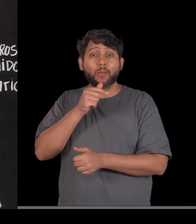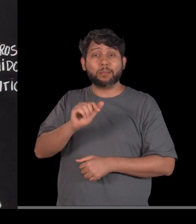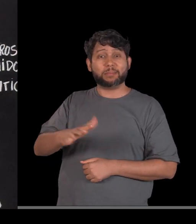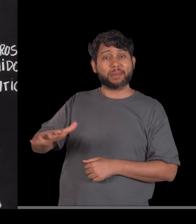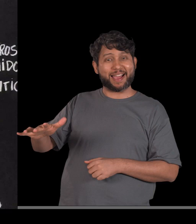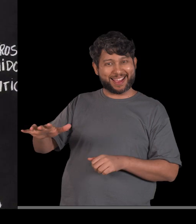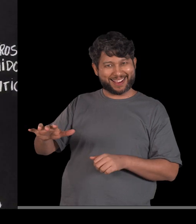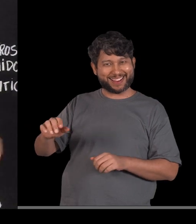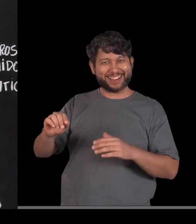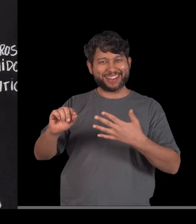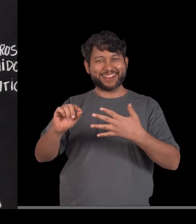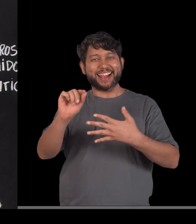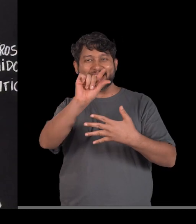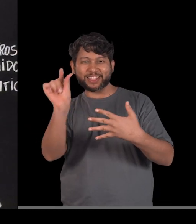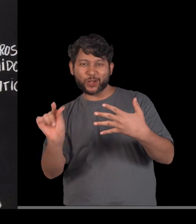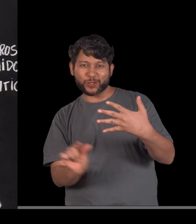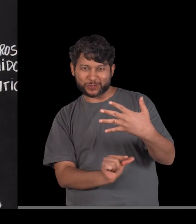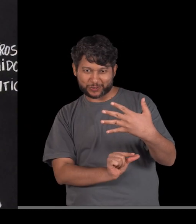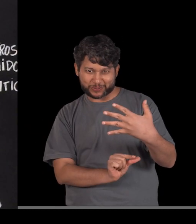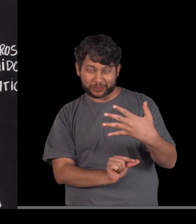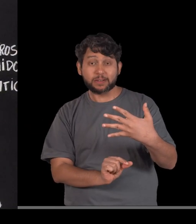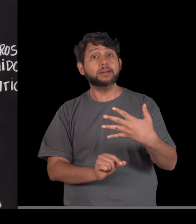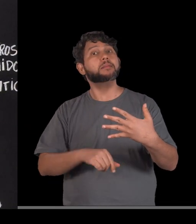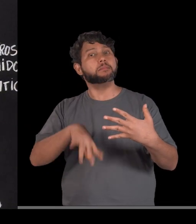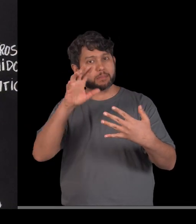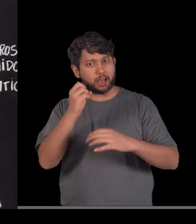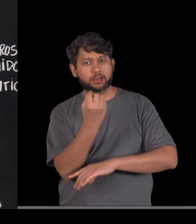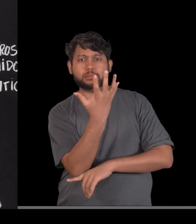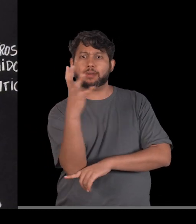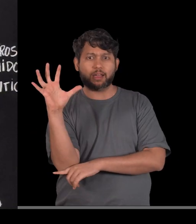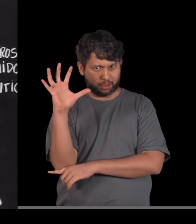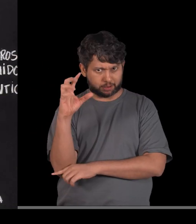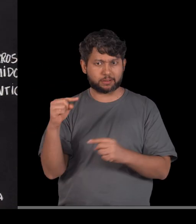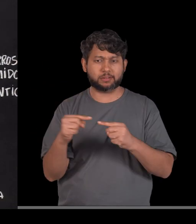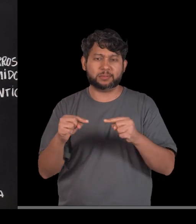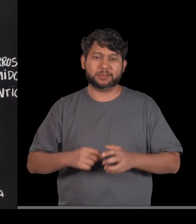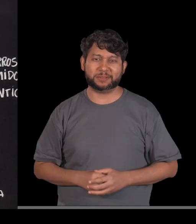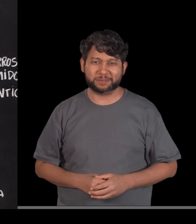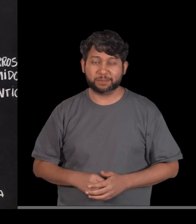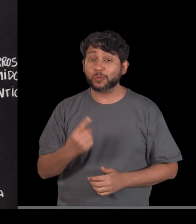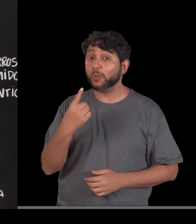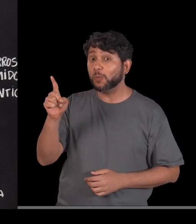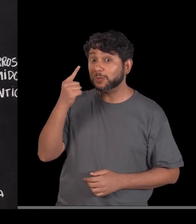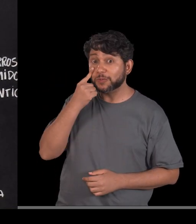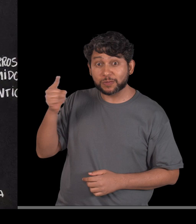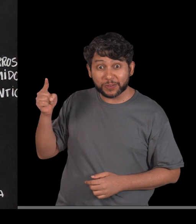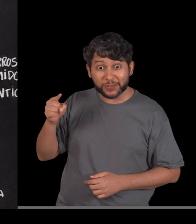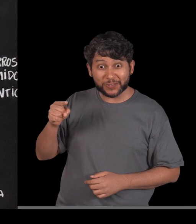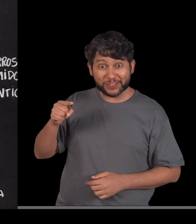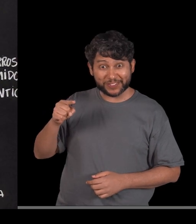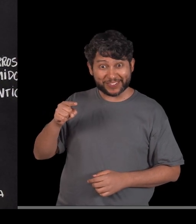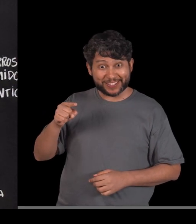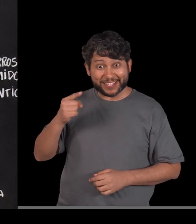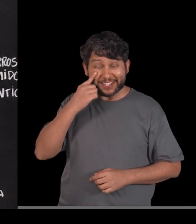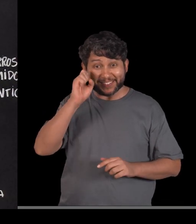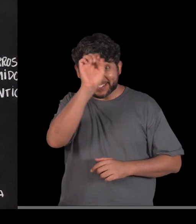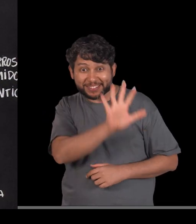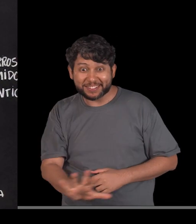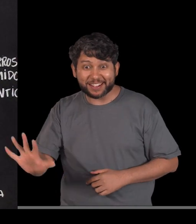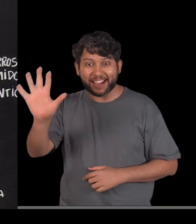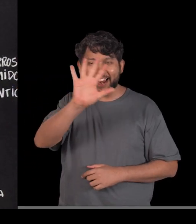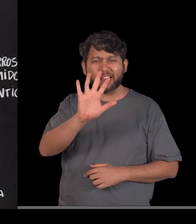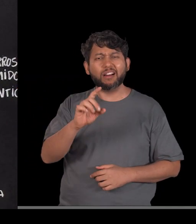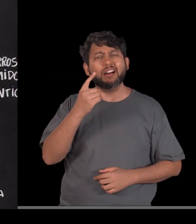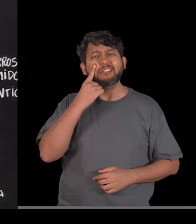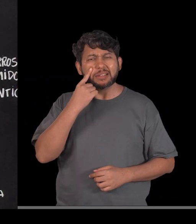Atlântico e a vegetação predomina a Mata Atlântica. Para terminar, vocês repararam que aqui no